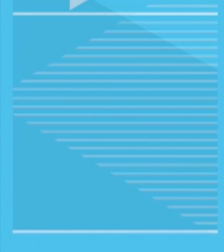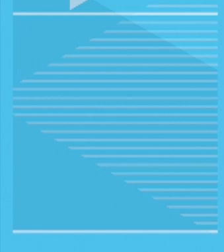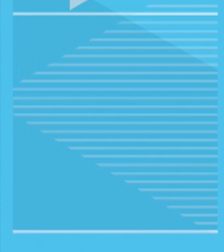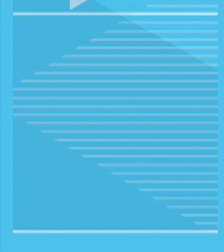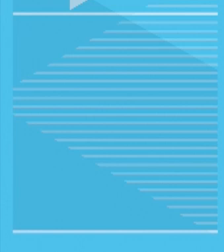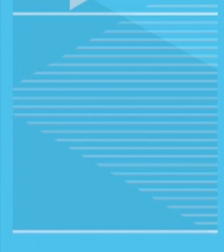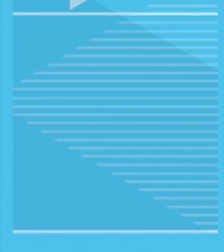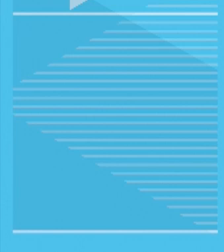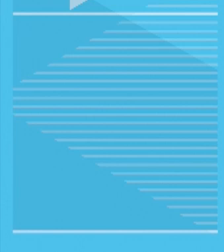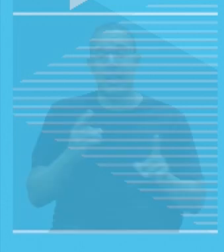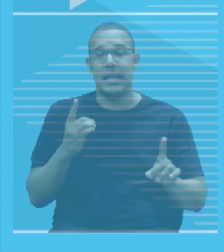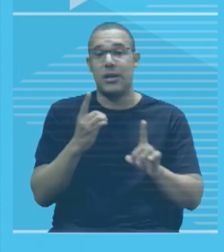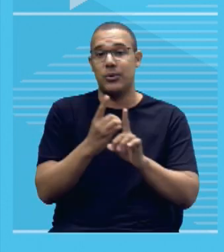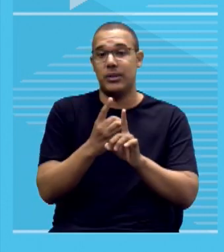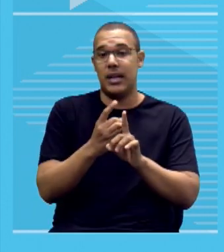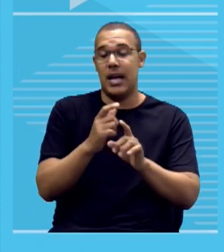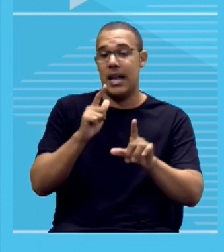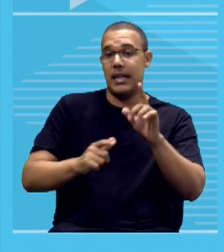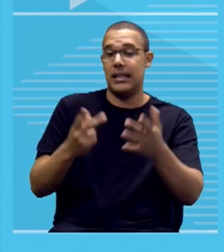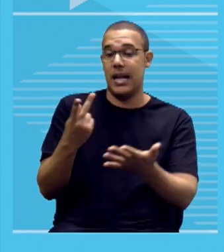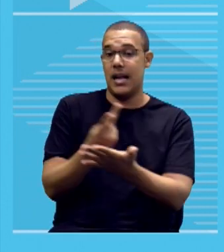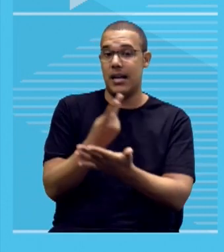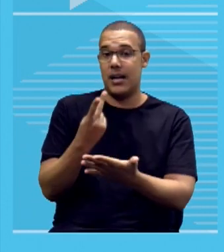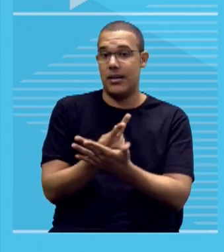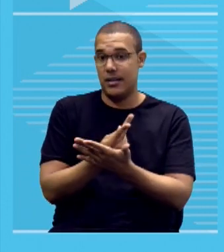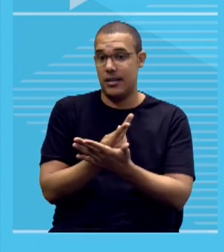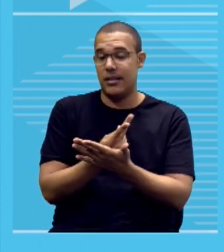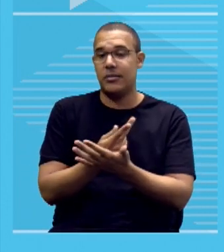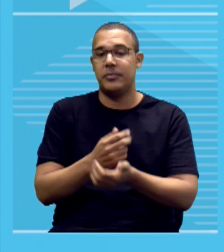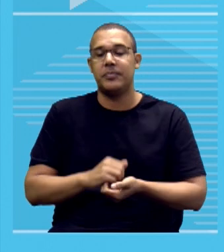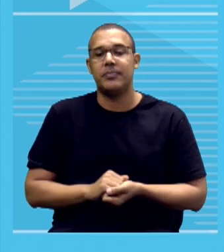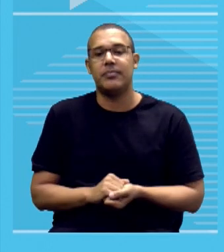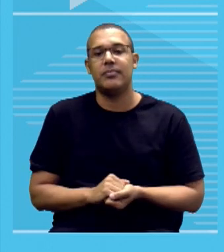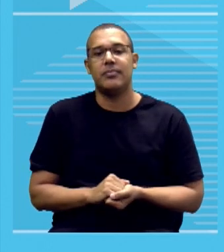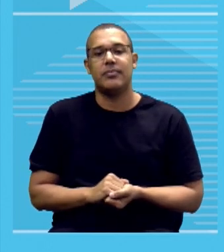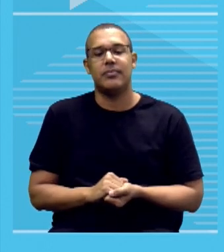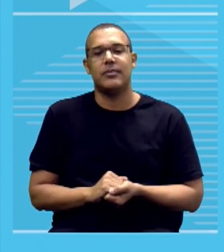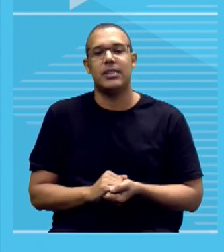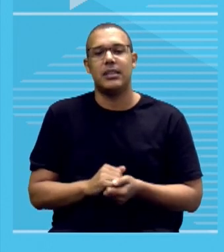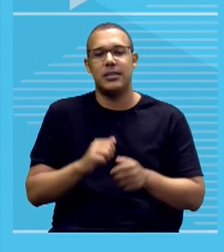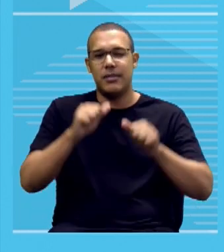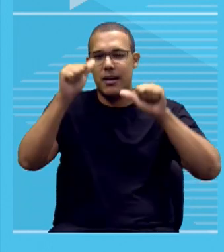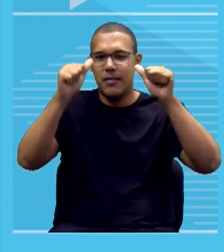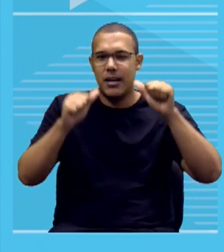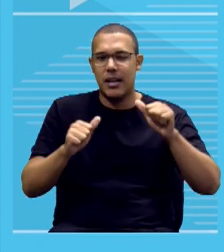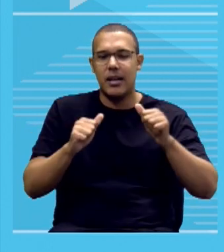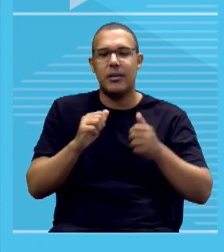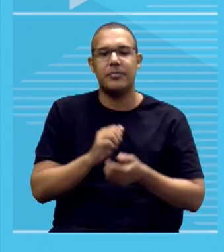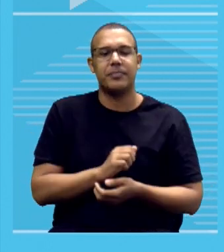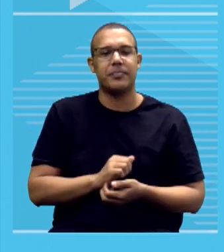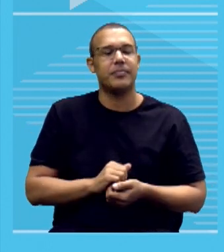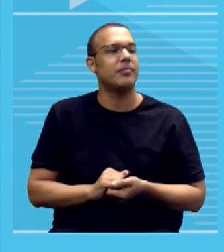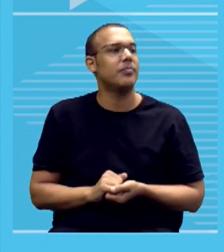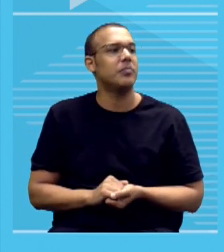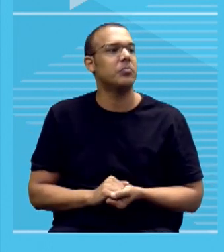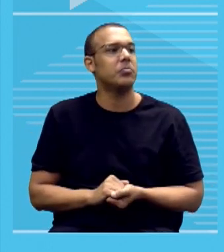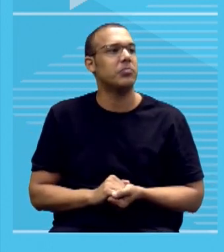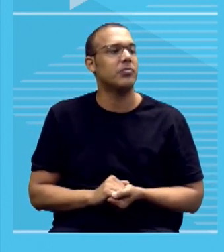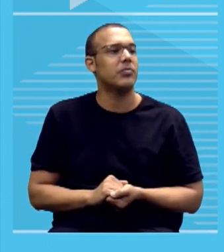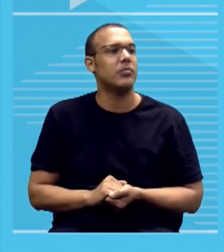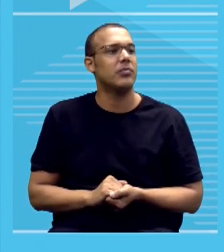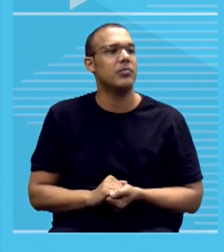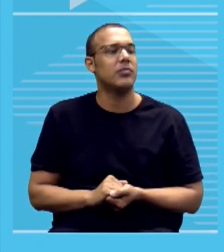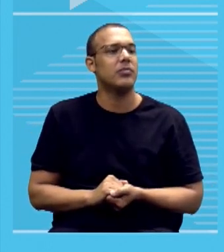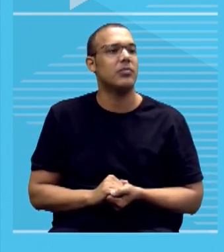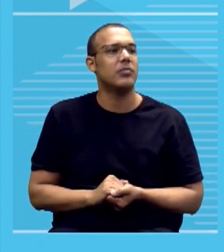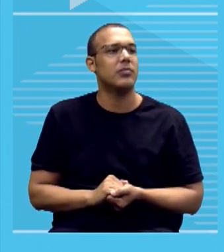Ele quer a alternativa incorreta. Lembrando que ele quer a falsa. Vamos analisar cada uma delas aí. Letra A. Os receptores